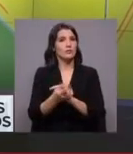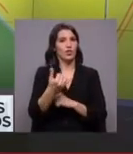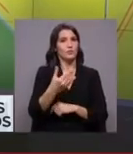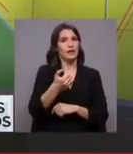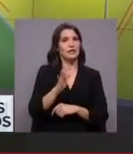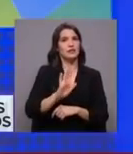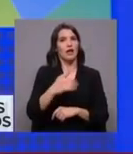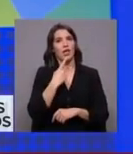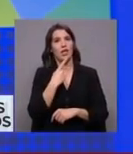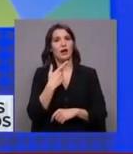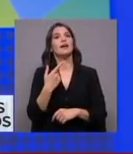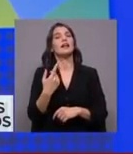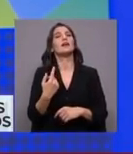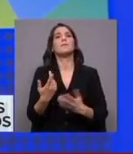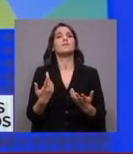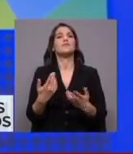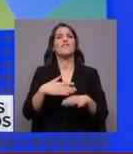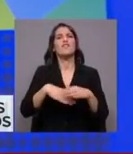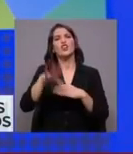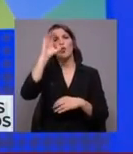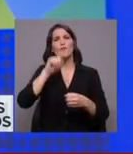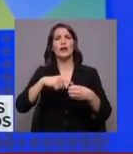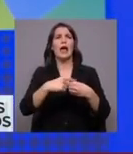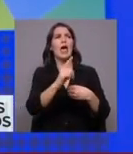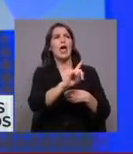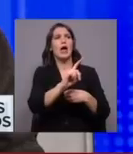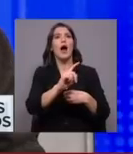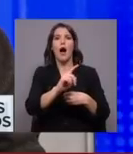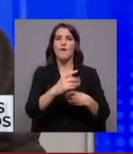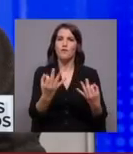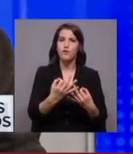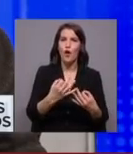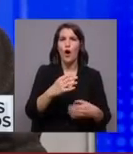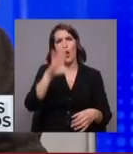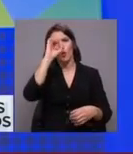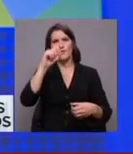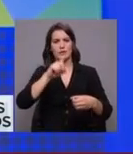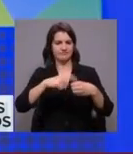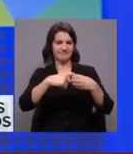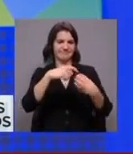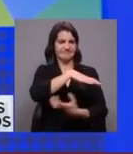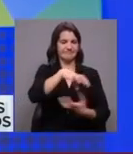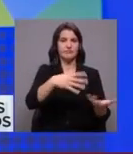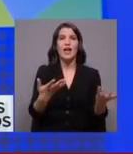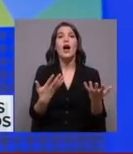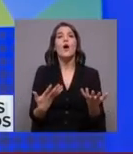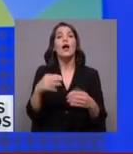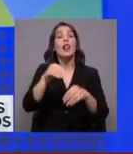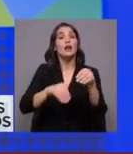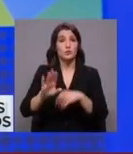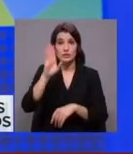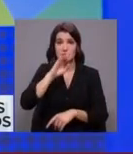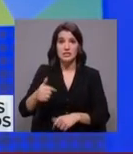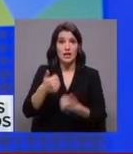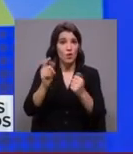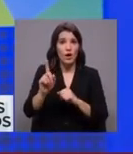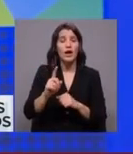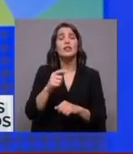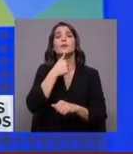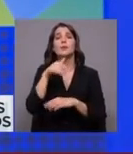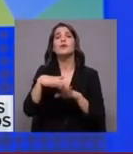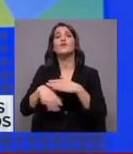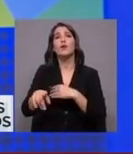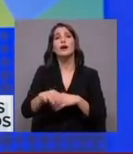2015 que fazer umas não disse que ia fazer uma ser igual sei que eu vou fazer agora tem que dizer o que é que vai fazer se não é nas eleições esse o PSE